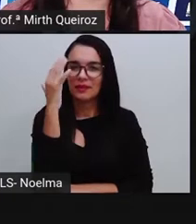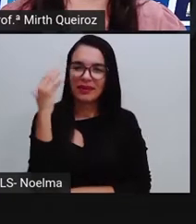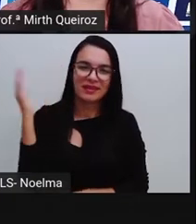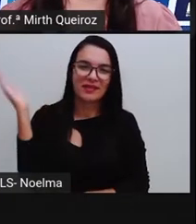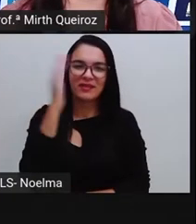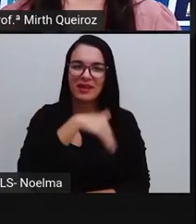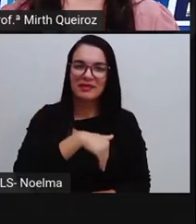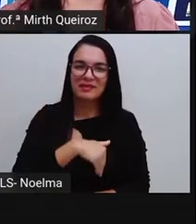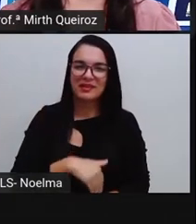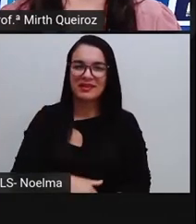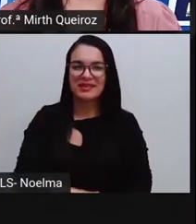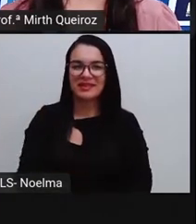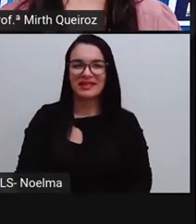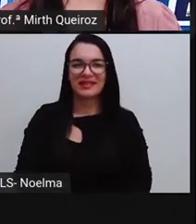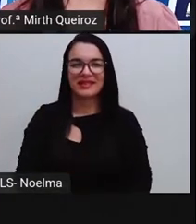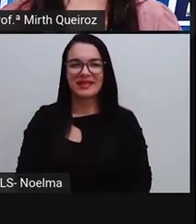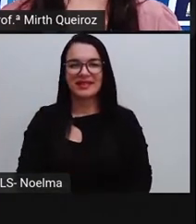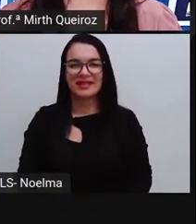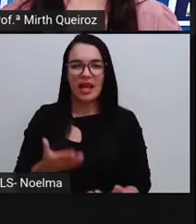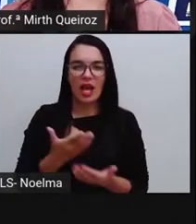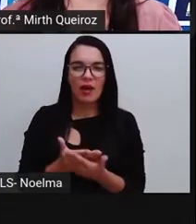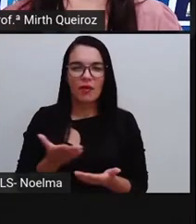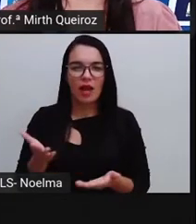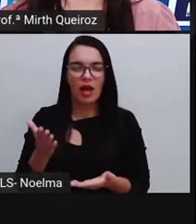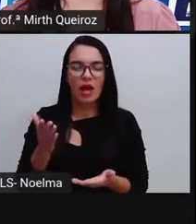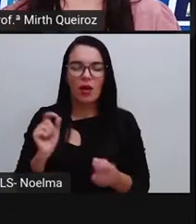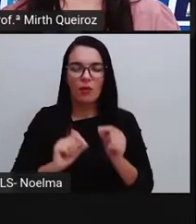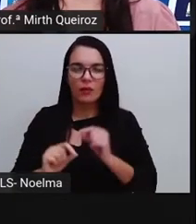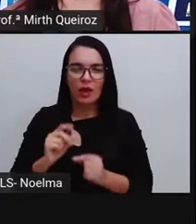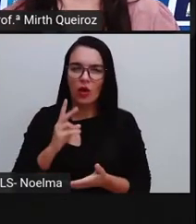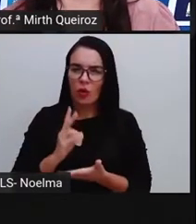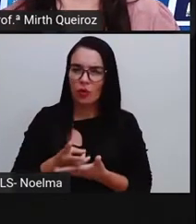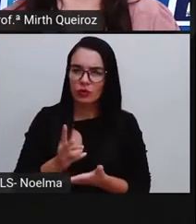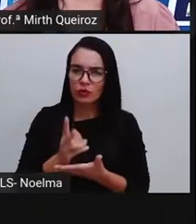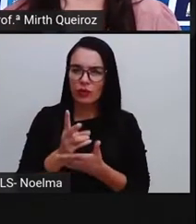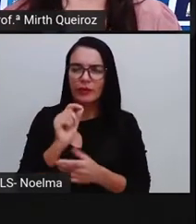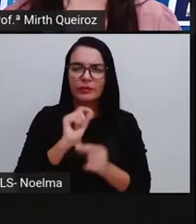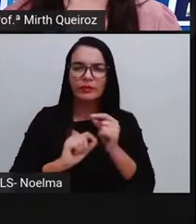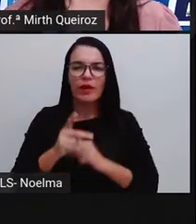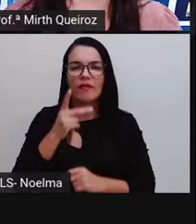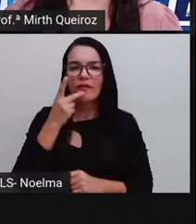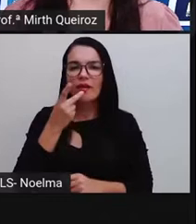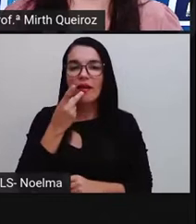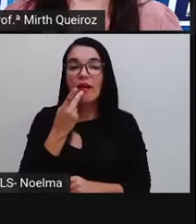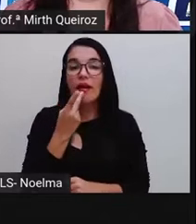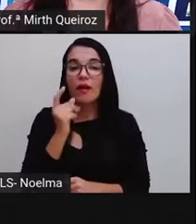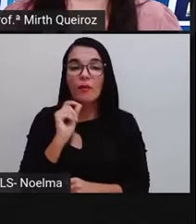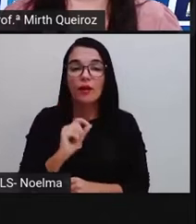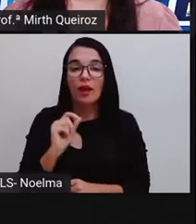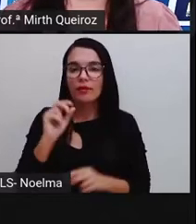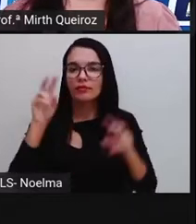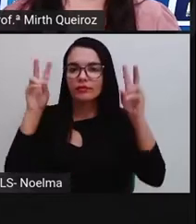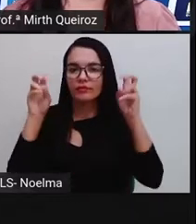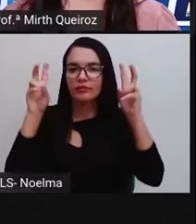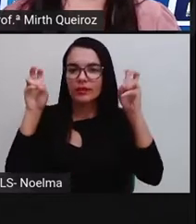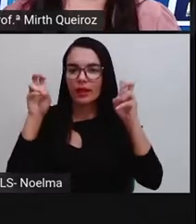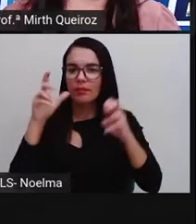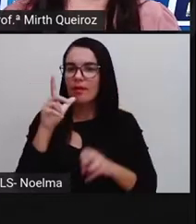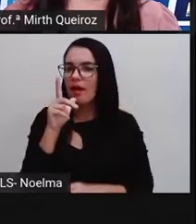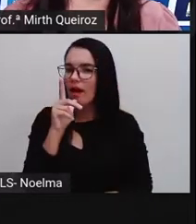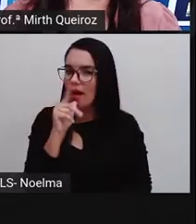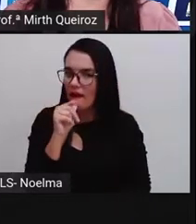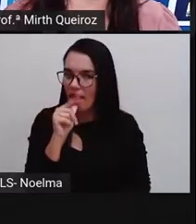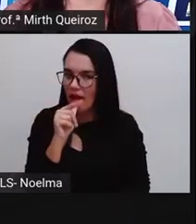aula? Na aula de hoje, nós continuaremos a falar sobre a água. Nosso